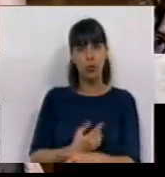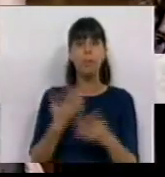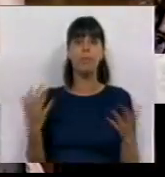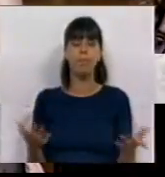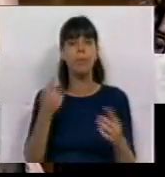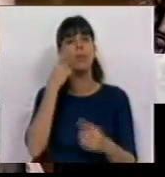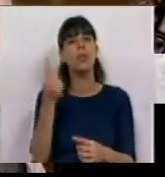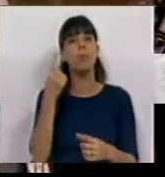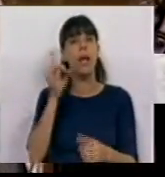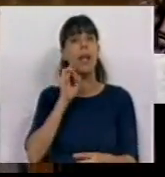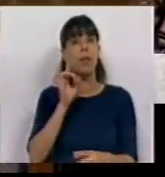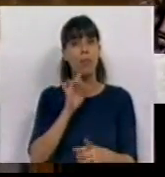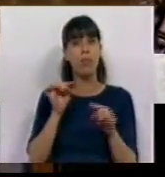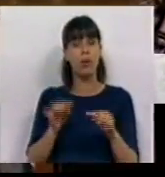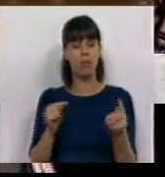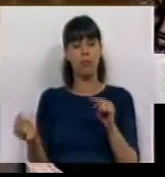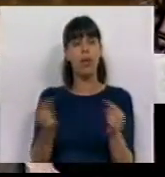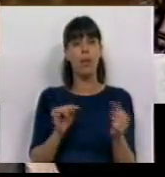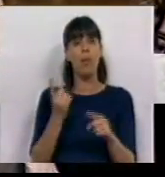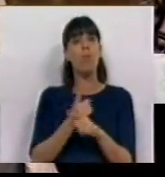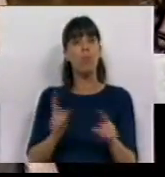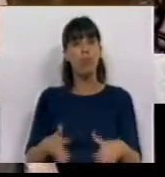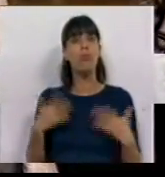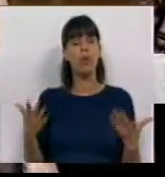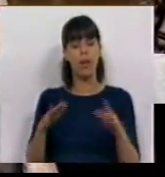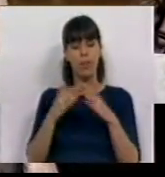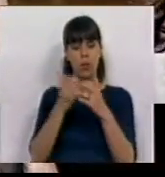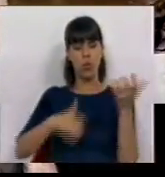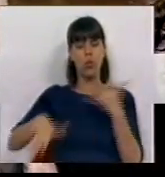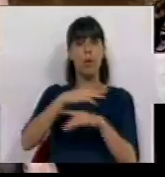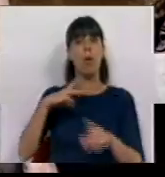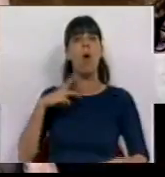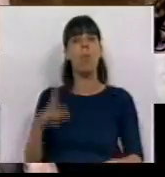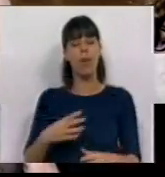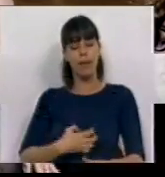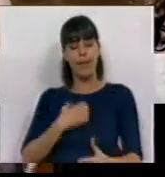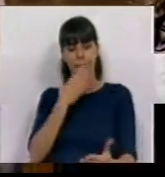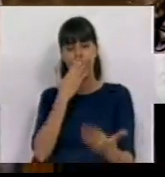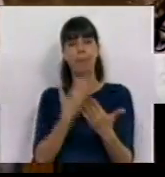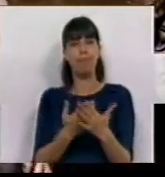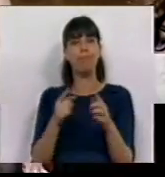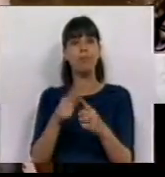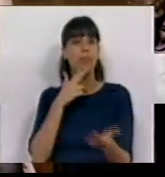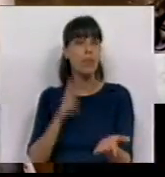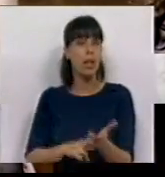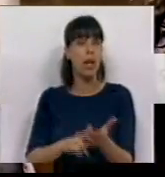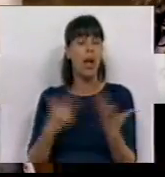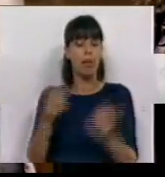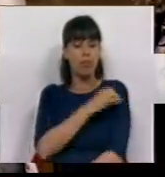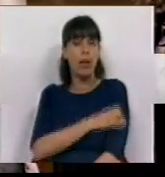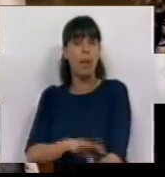E particularmente importante neste debate porque a sociedade portuguesa está confrontada com uma realidade